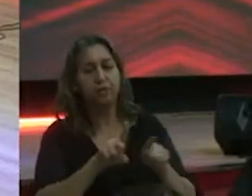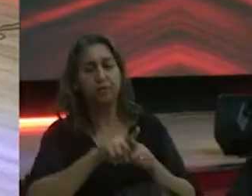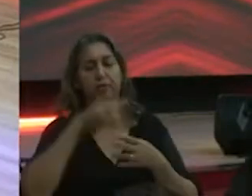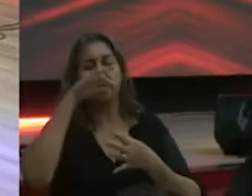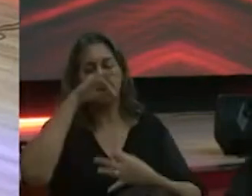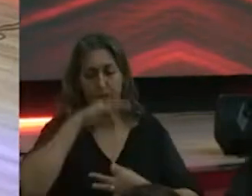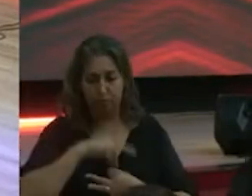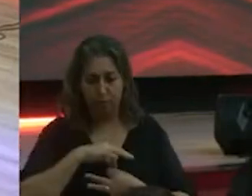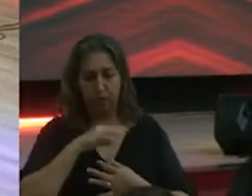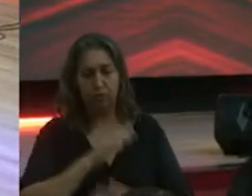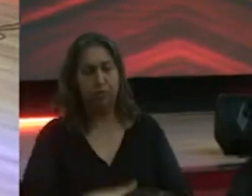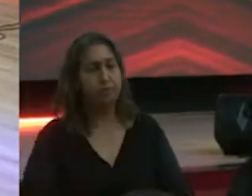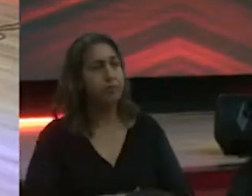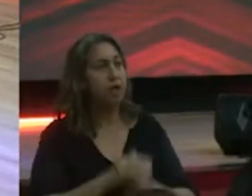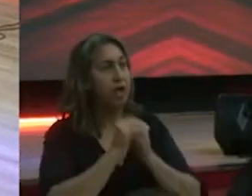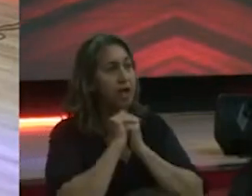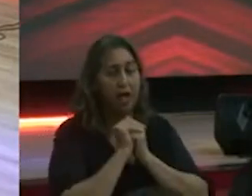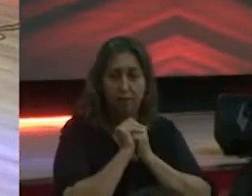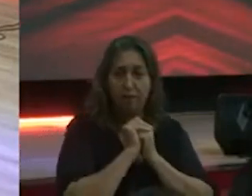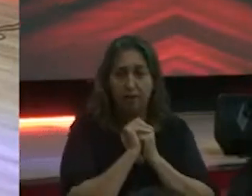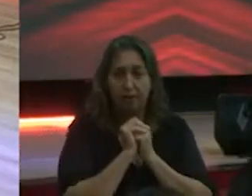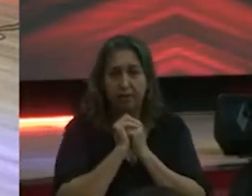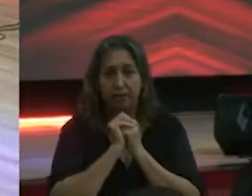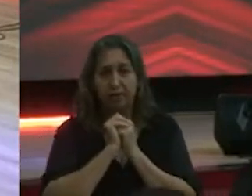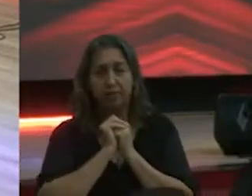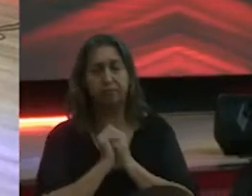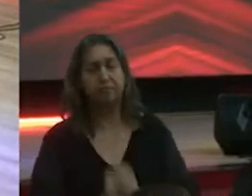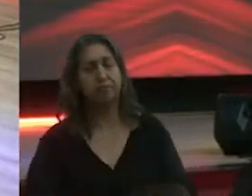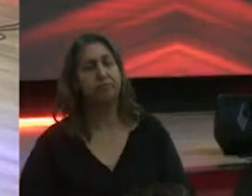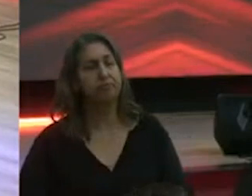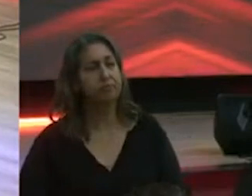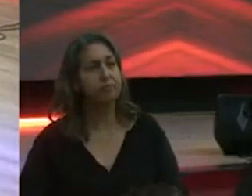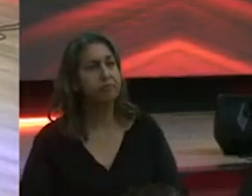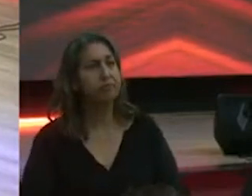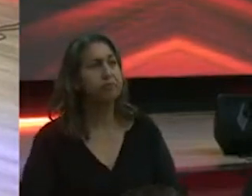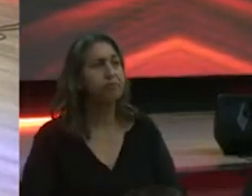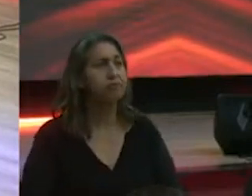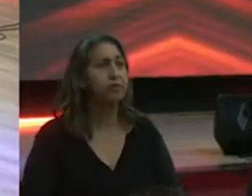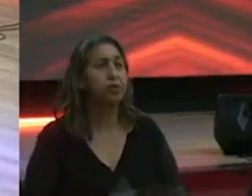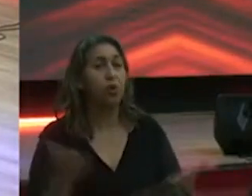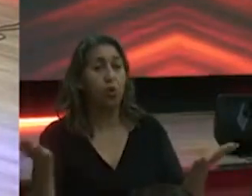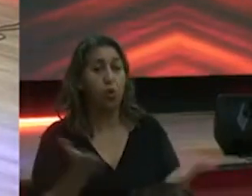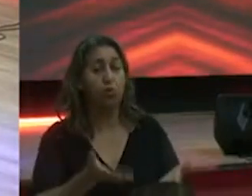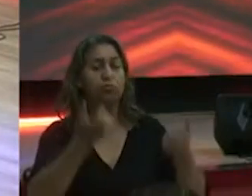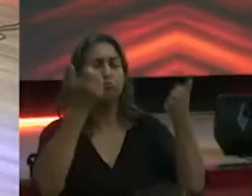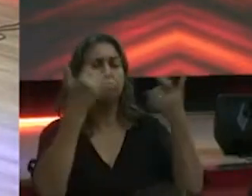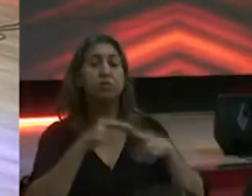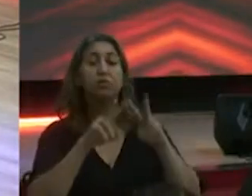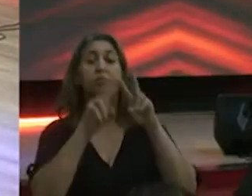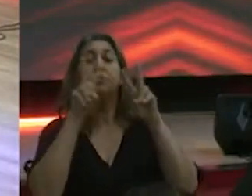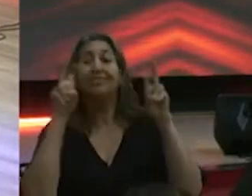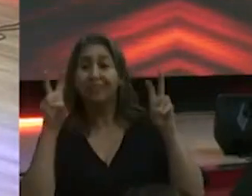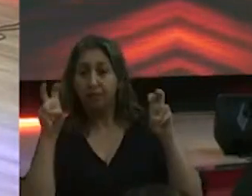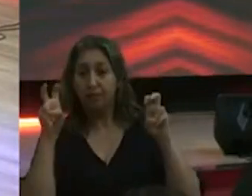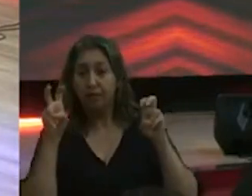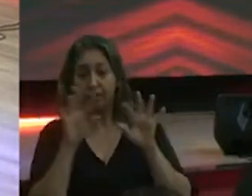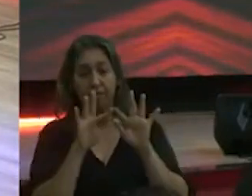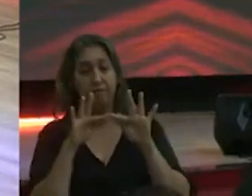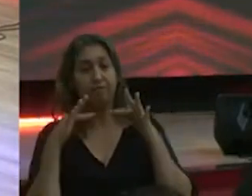Espírito quantos dizem amém amém eu quero falar esta noite sobre o tema